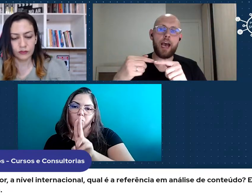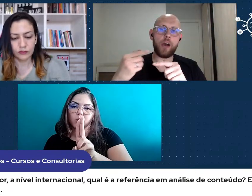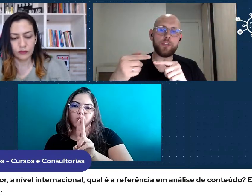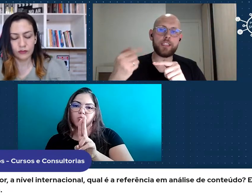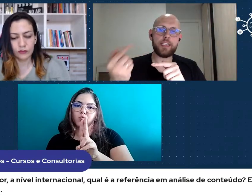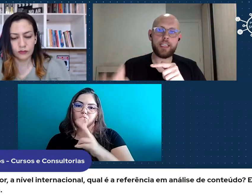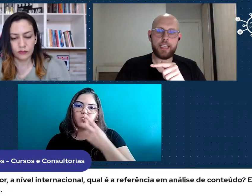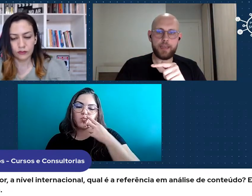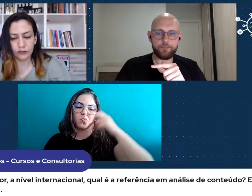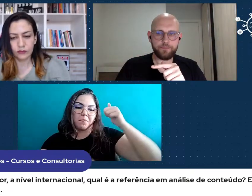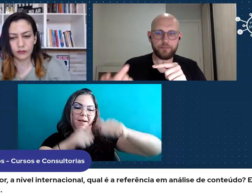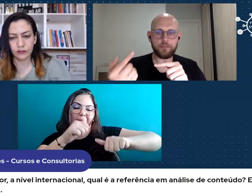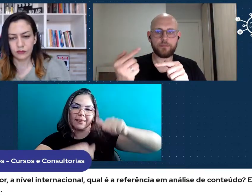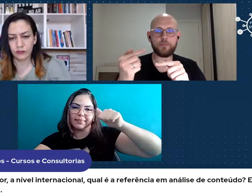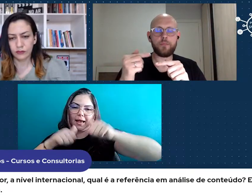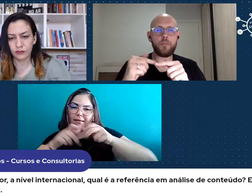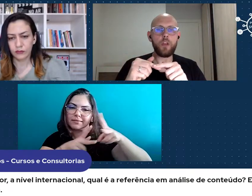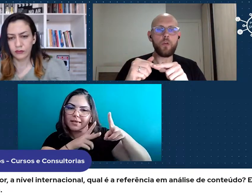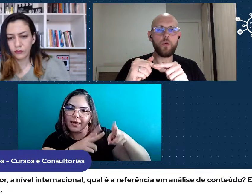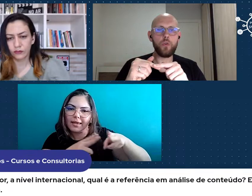direcionamento, auxilia